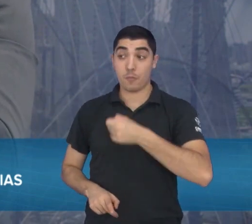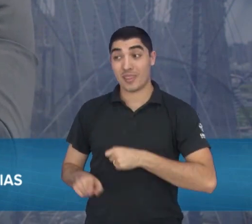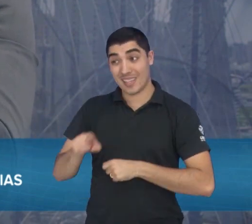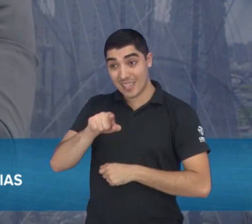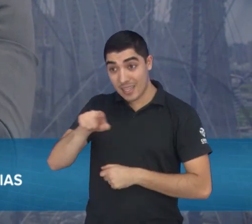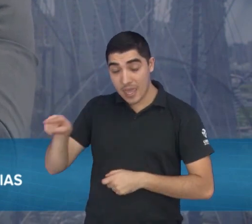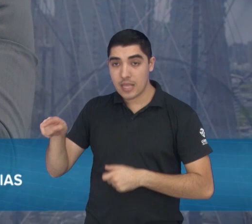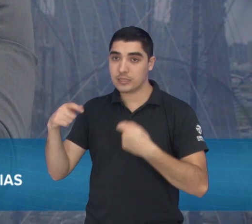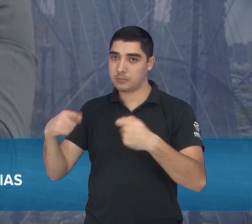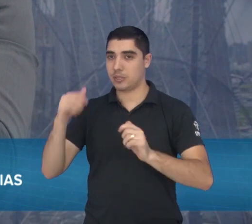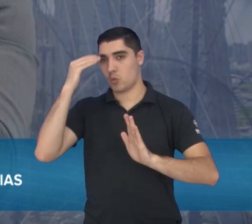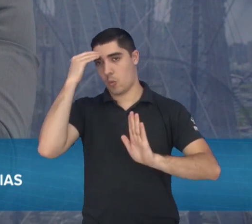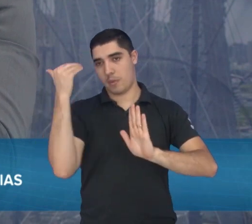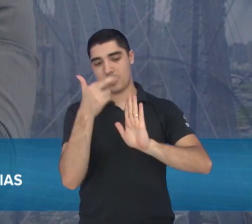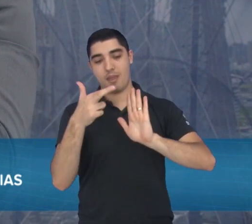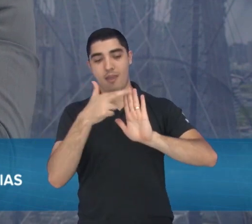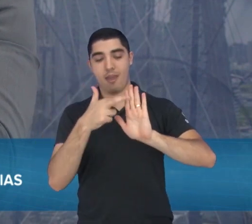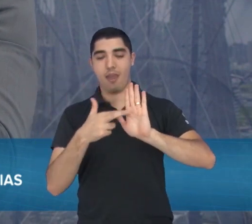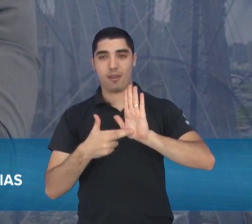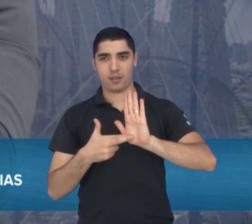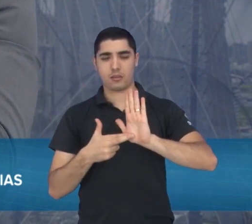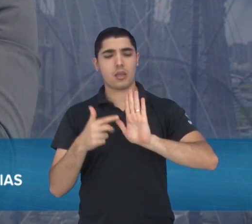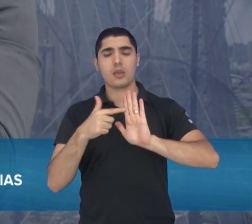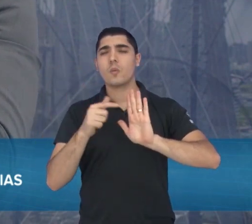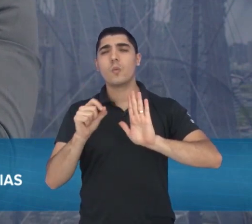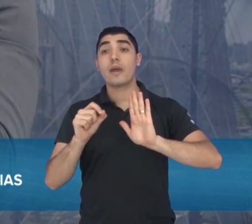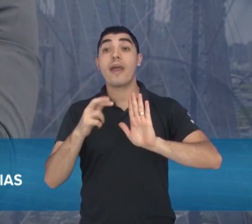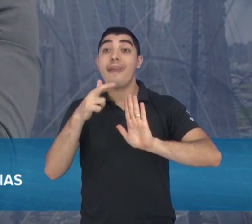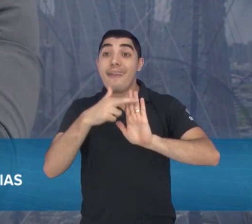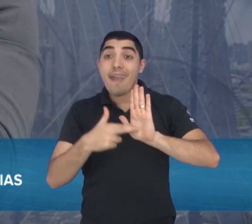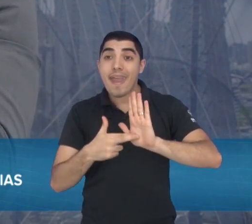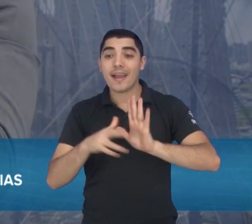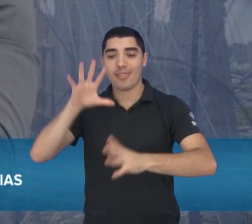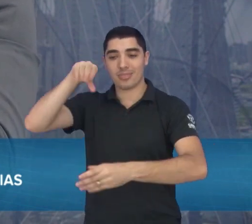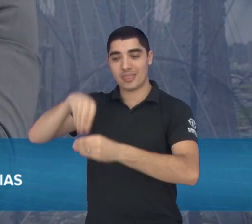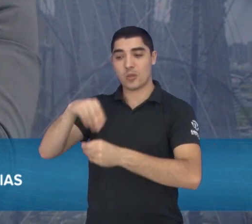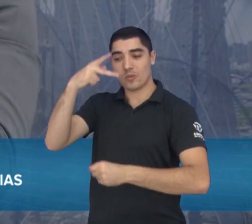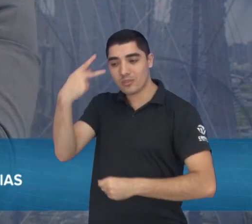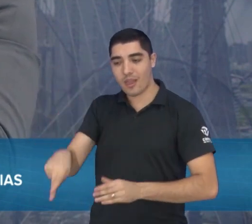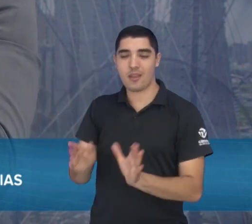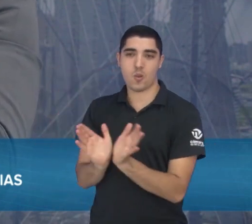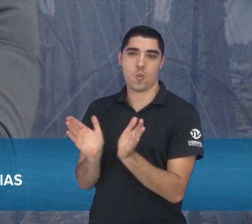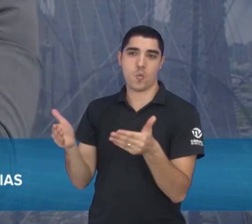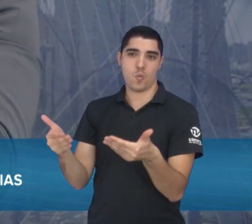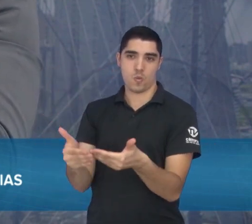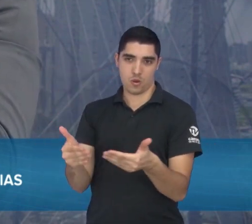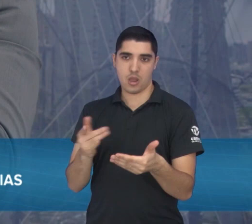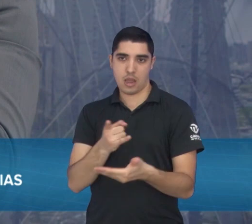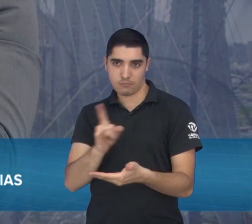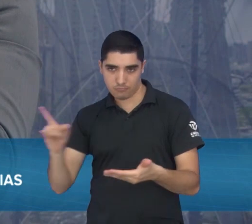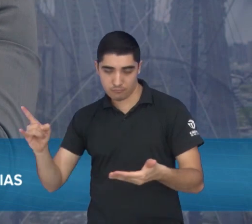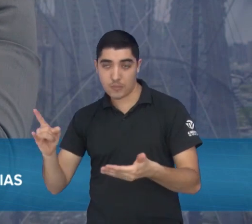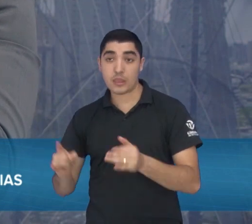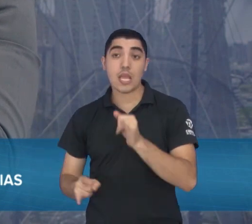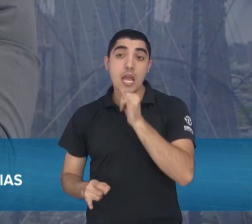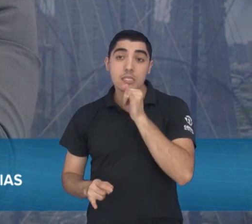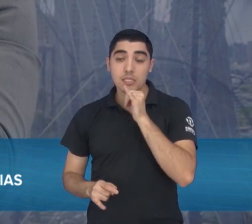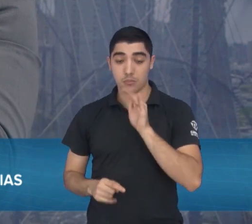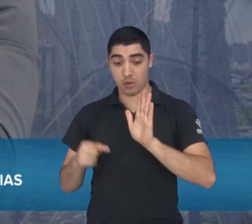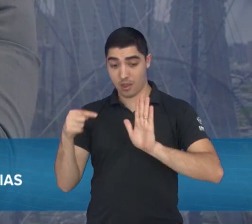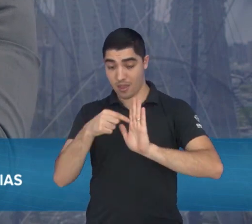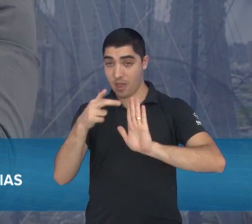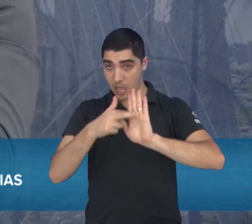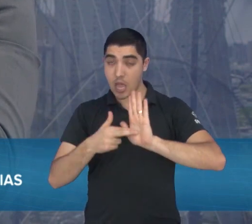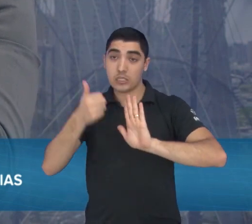O que é o regimento interno? O regimento interno vai regrar como que o assunto, por exemplo, dos animais vai ser tratado naquele condomínio,